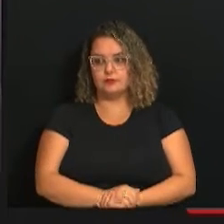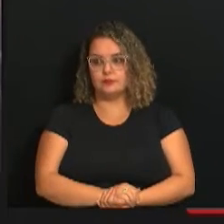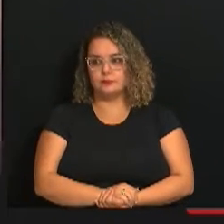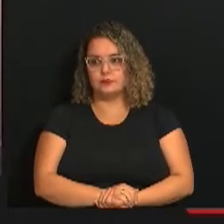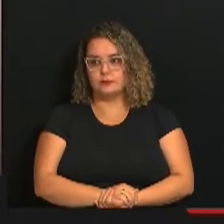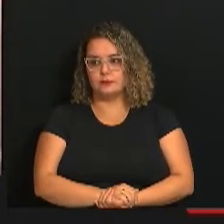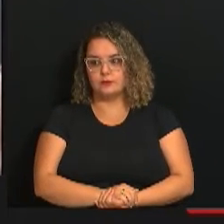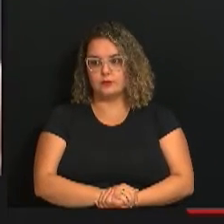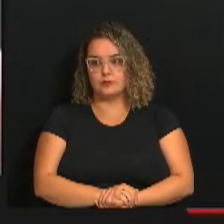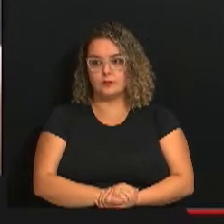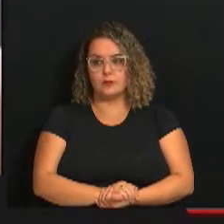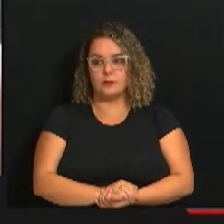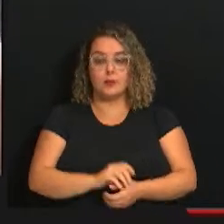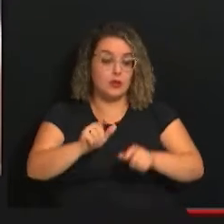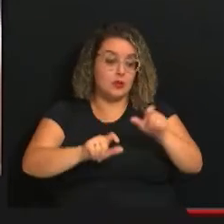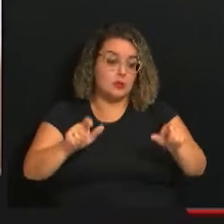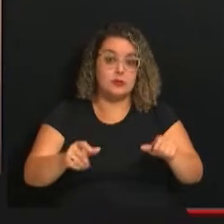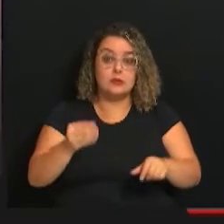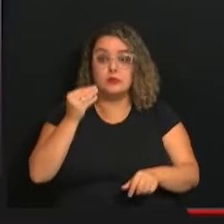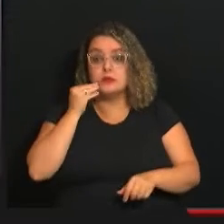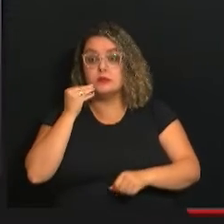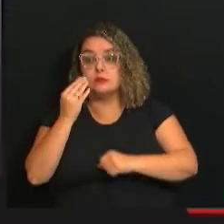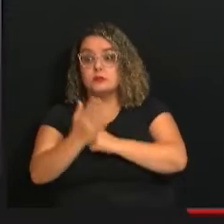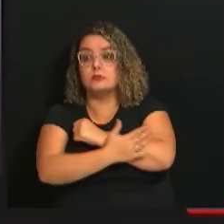7 meses afastada do meu trabalho